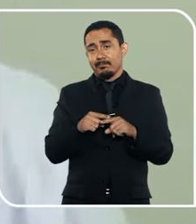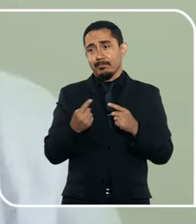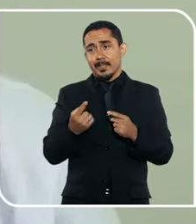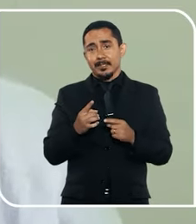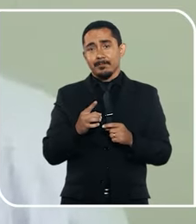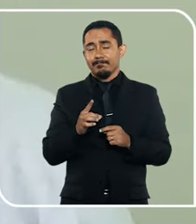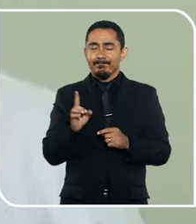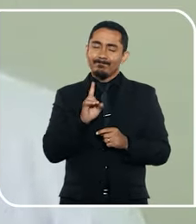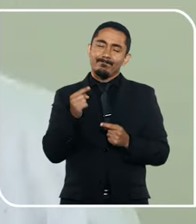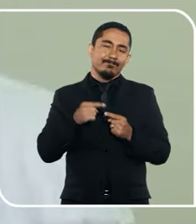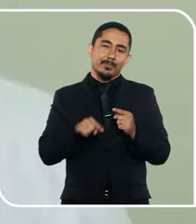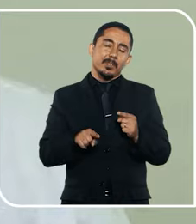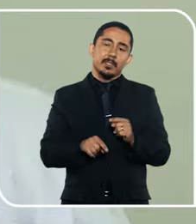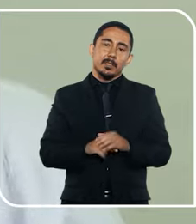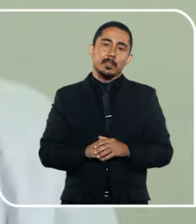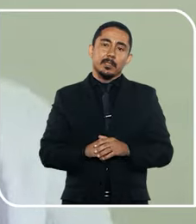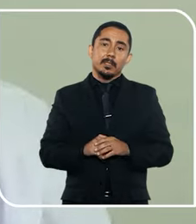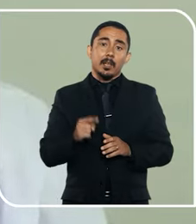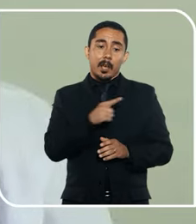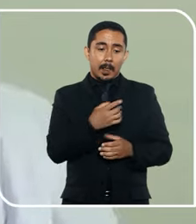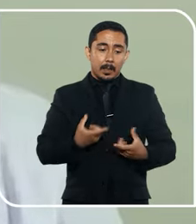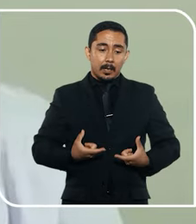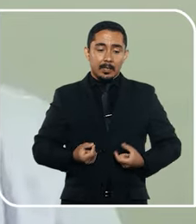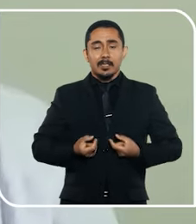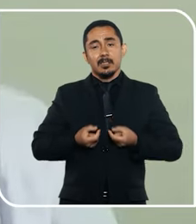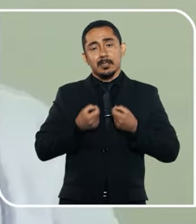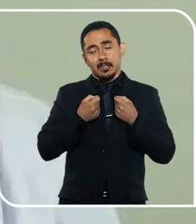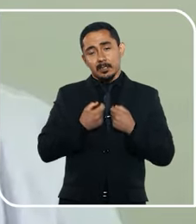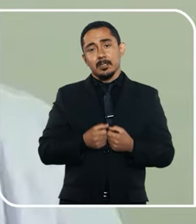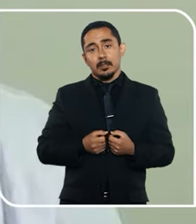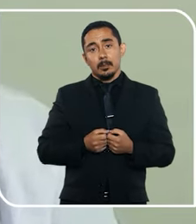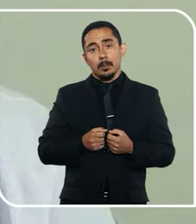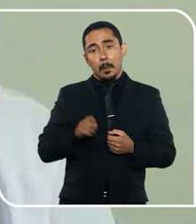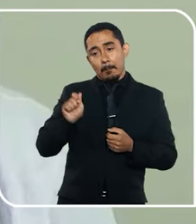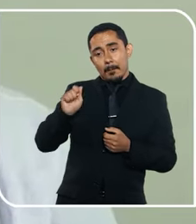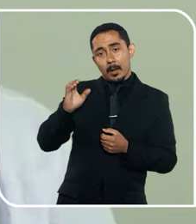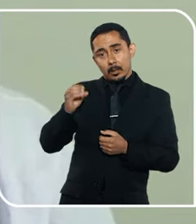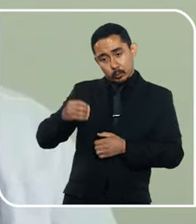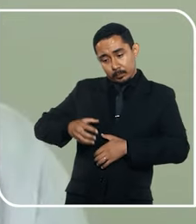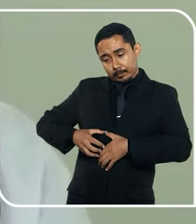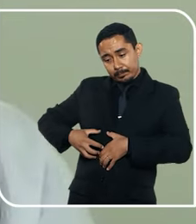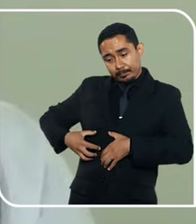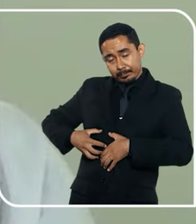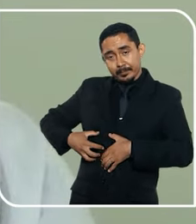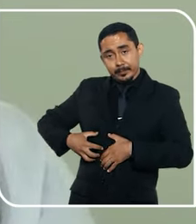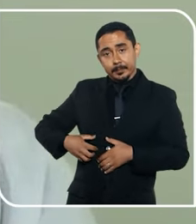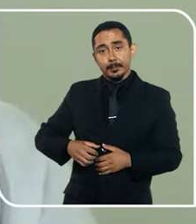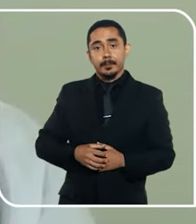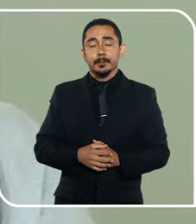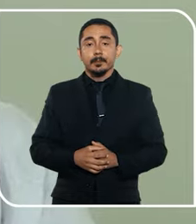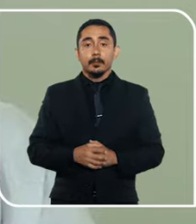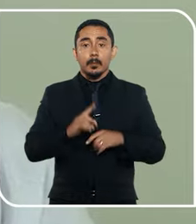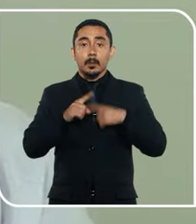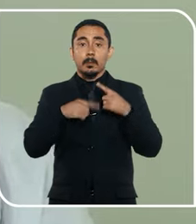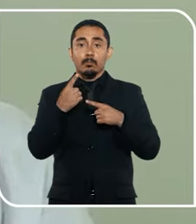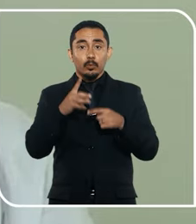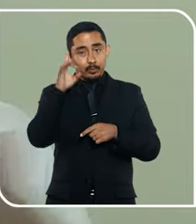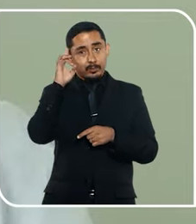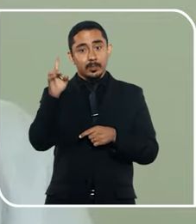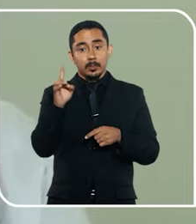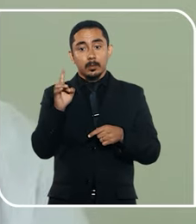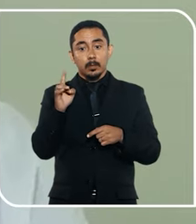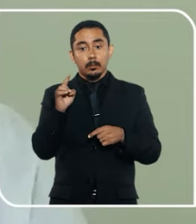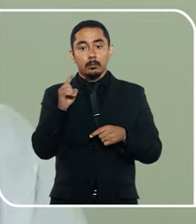e não era isso. Né? Ela estava com câncer, né, no baço, e num determinado